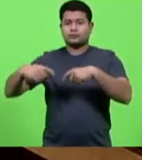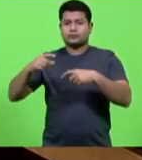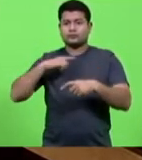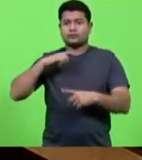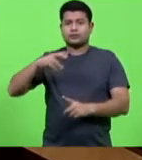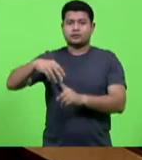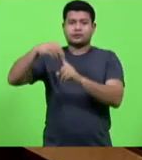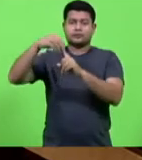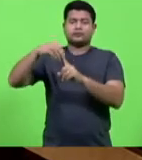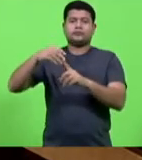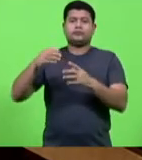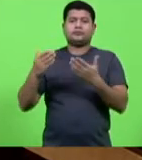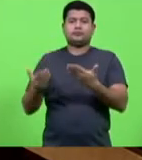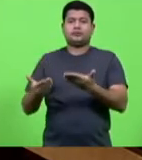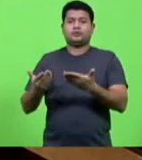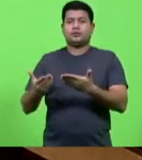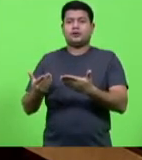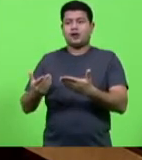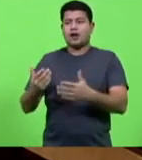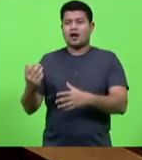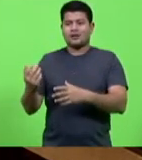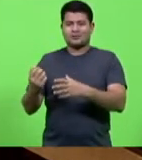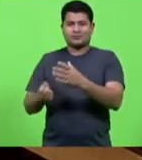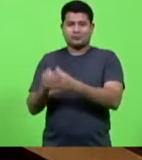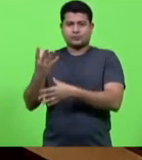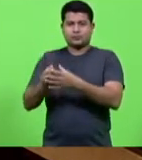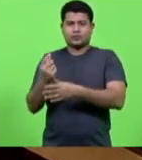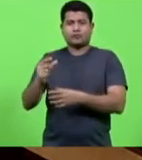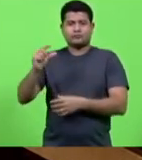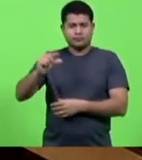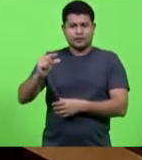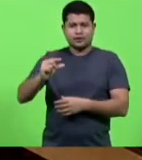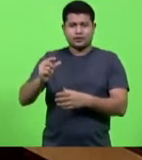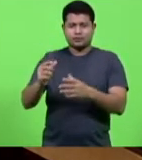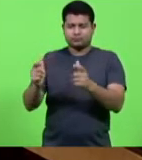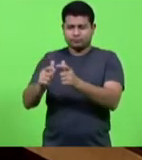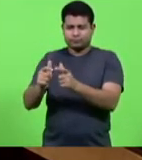destaque do pequeno produtor, não é diferente